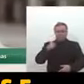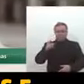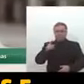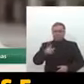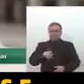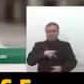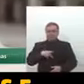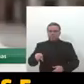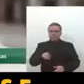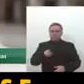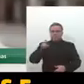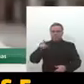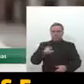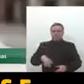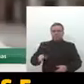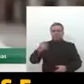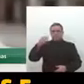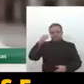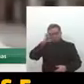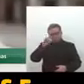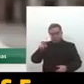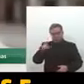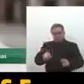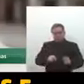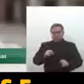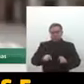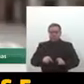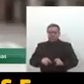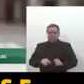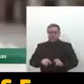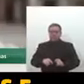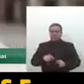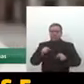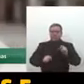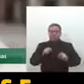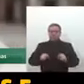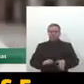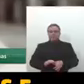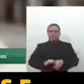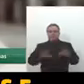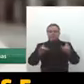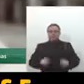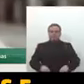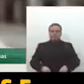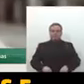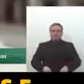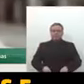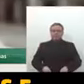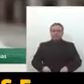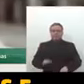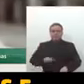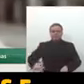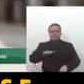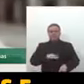governo federal, na minha avaliação, de realmente liberar, de modo geral, o acesso